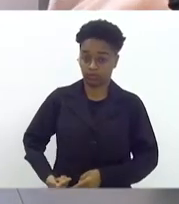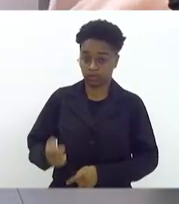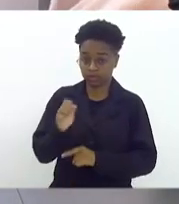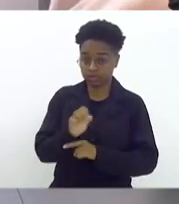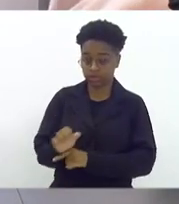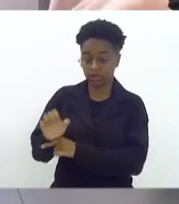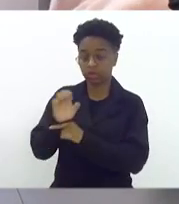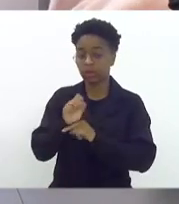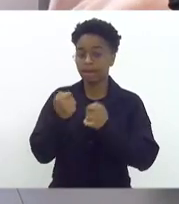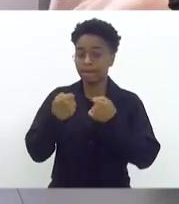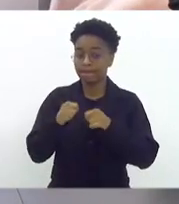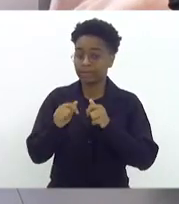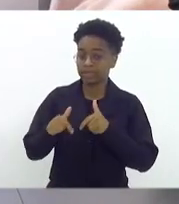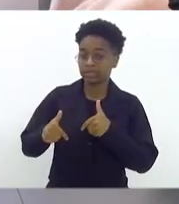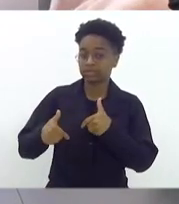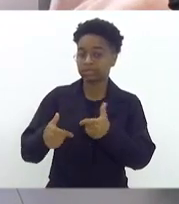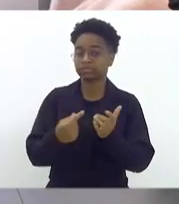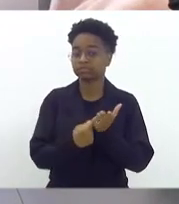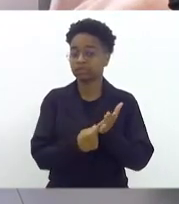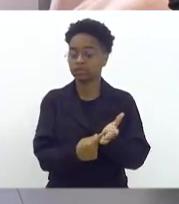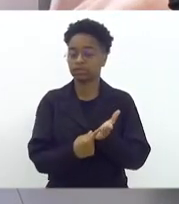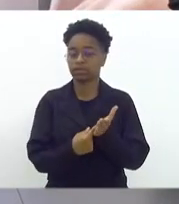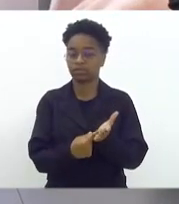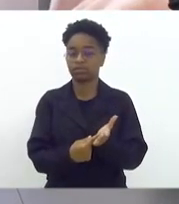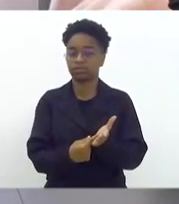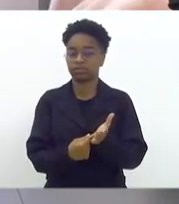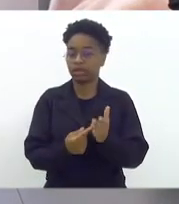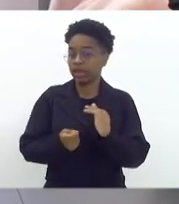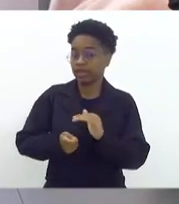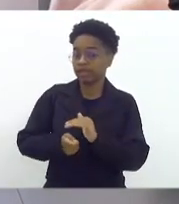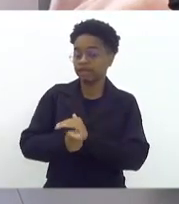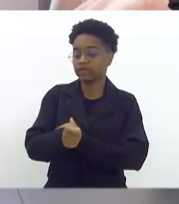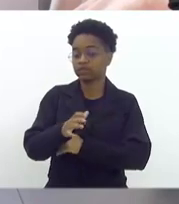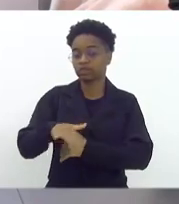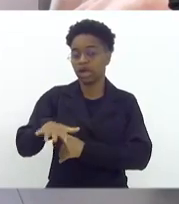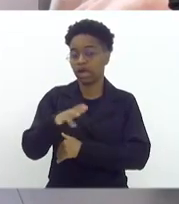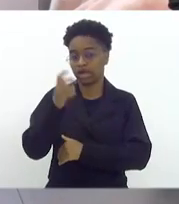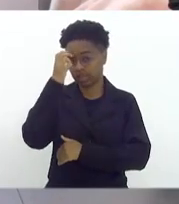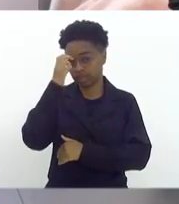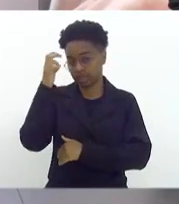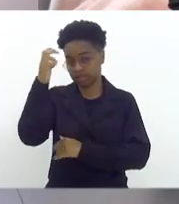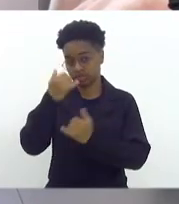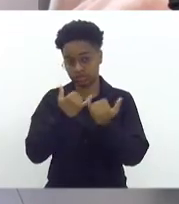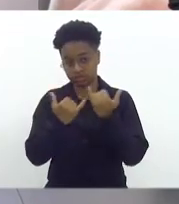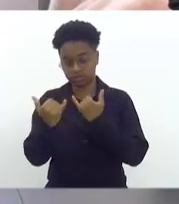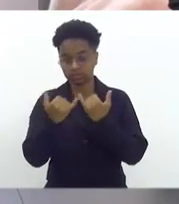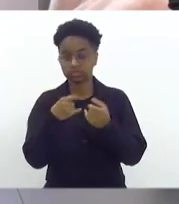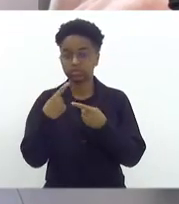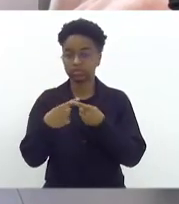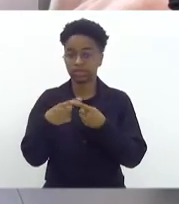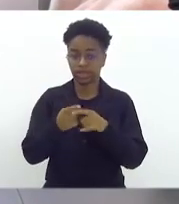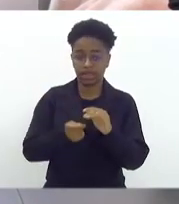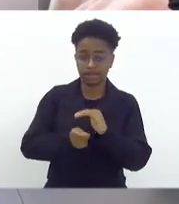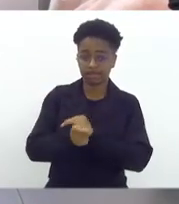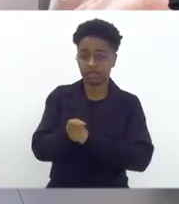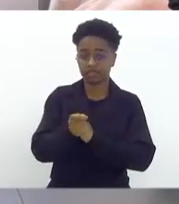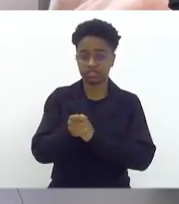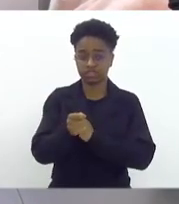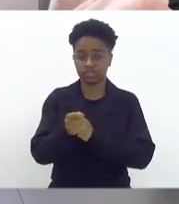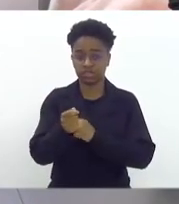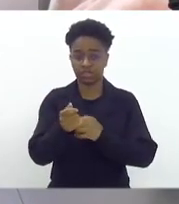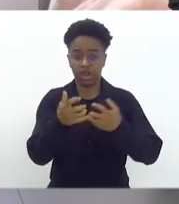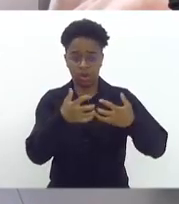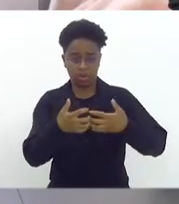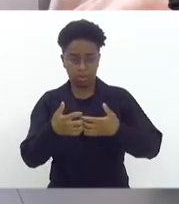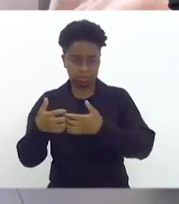se ocupar esse comprometer com investimento inteligência e informação porque investir mais Caveirão investir